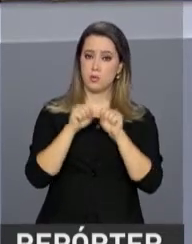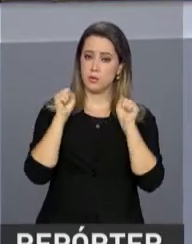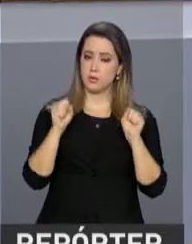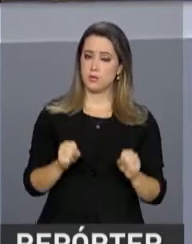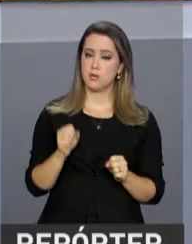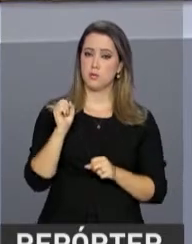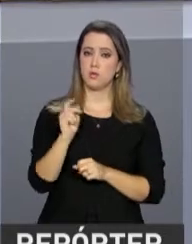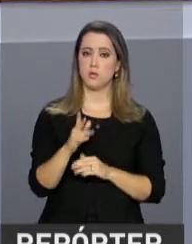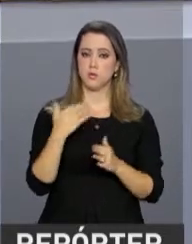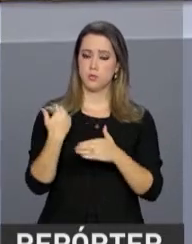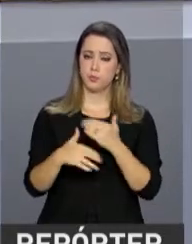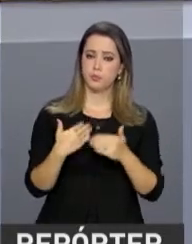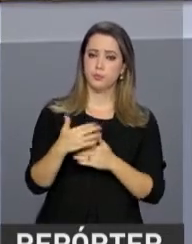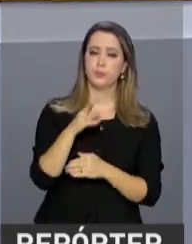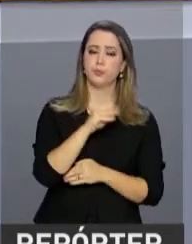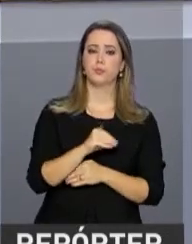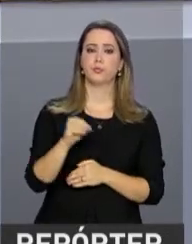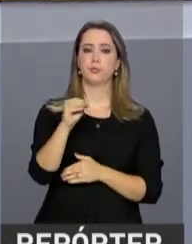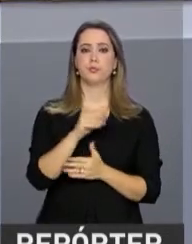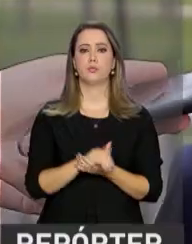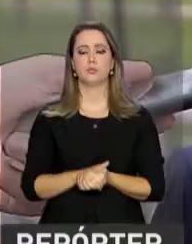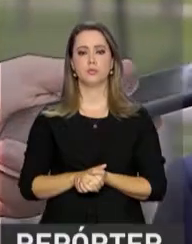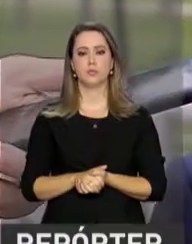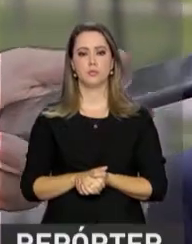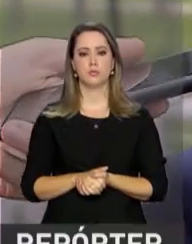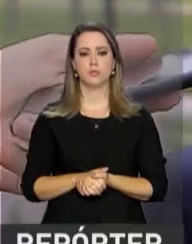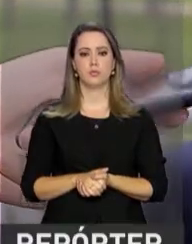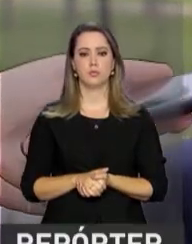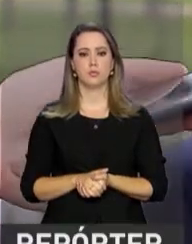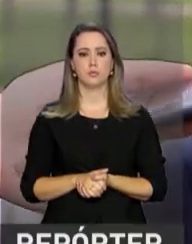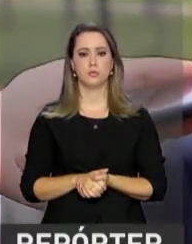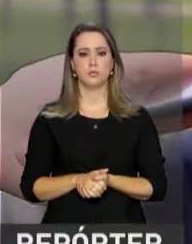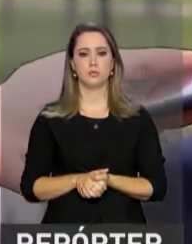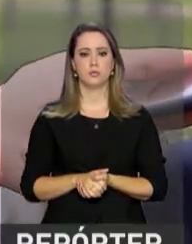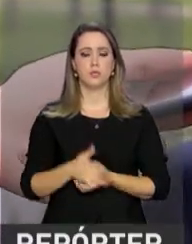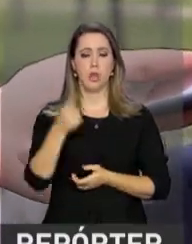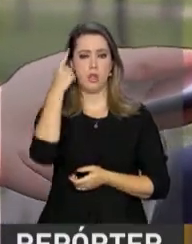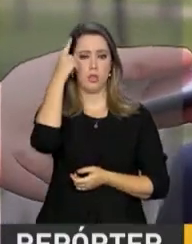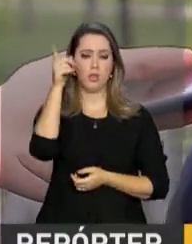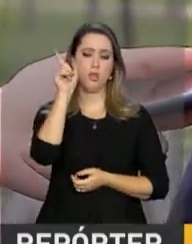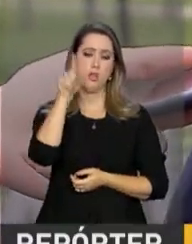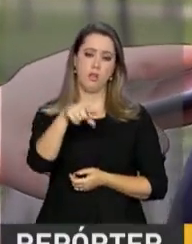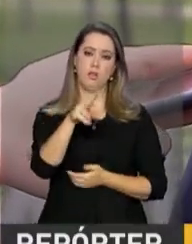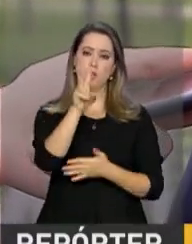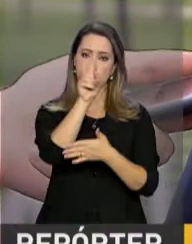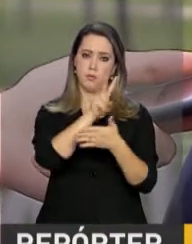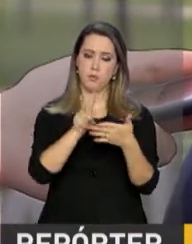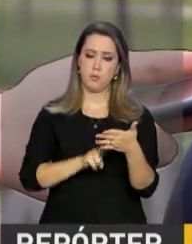aposentadoria seja garantida a idéia é ler